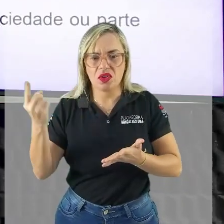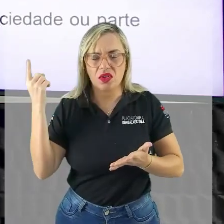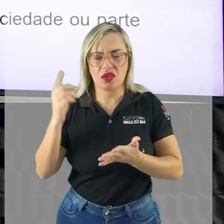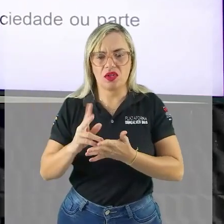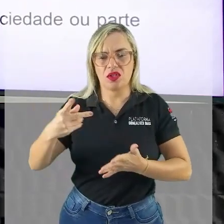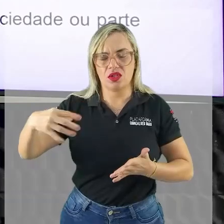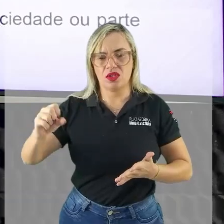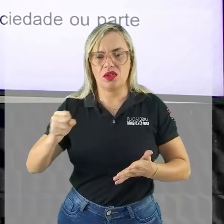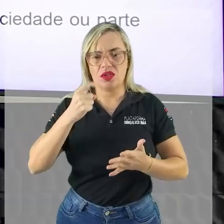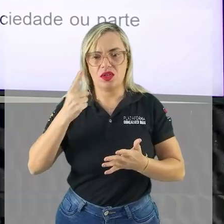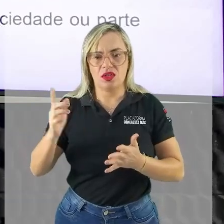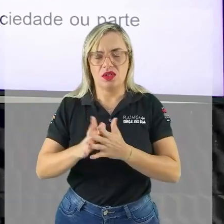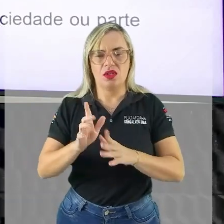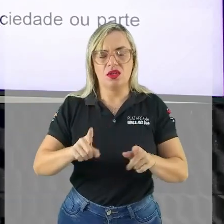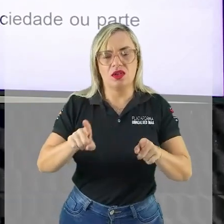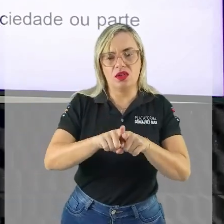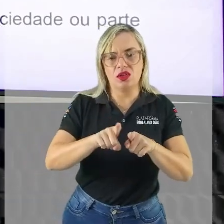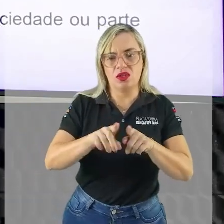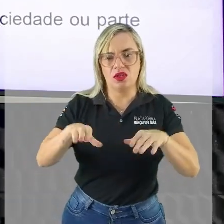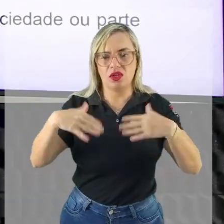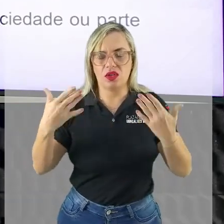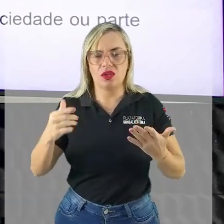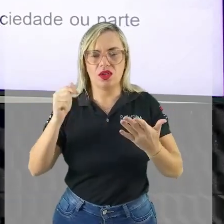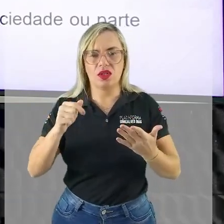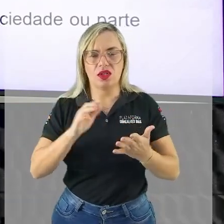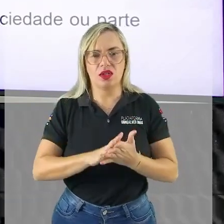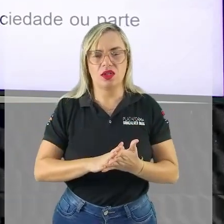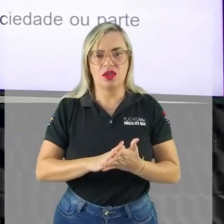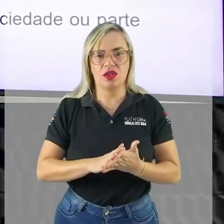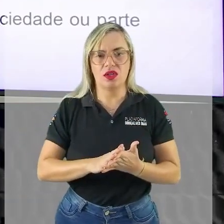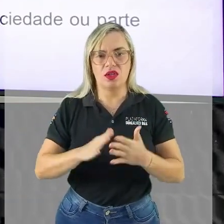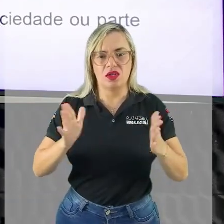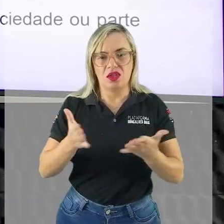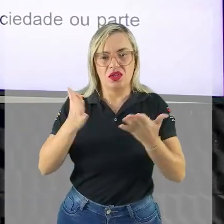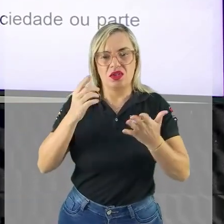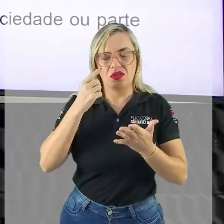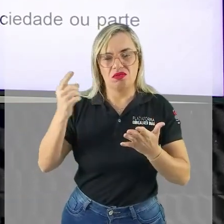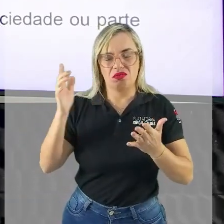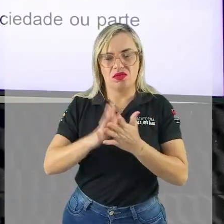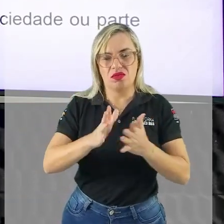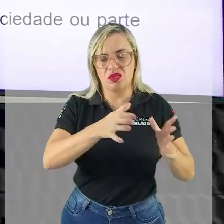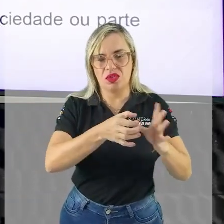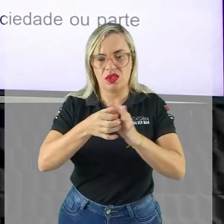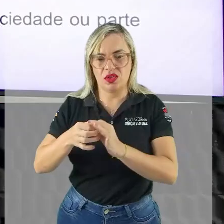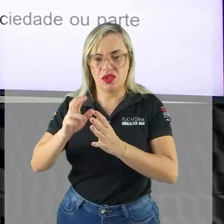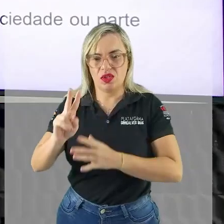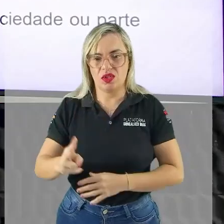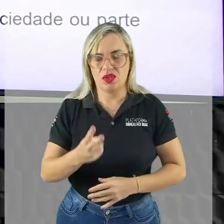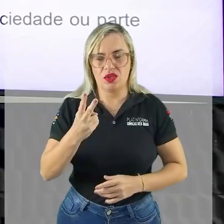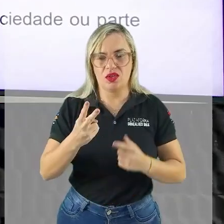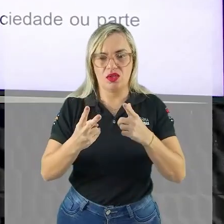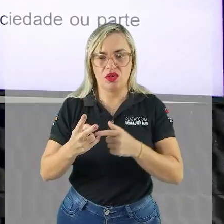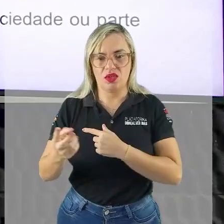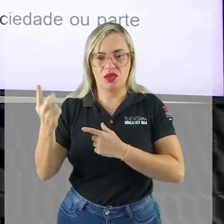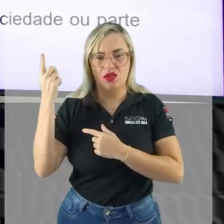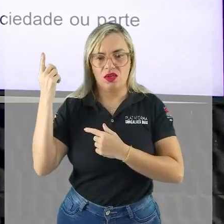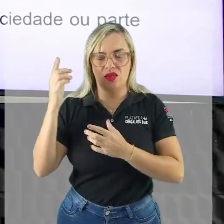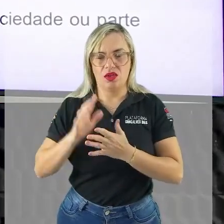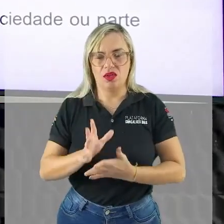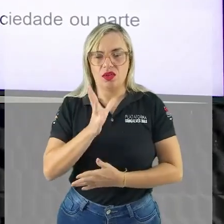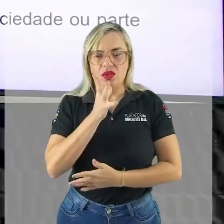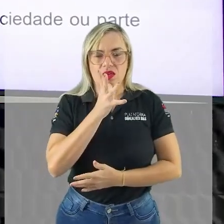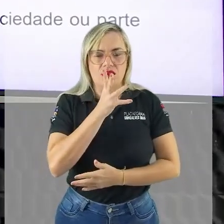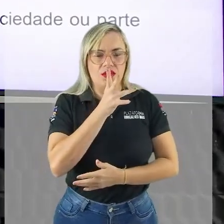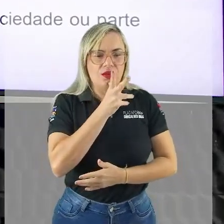de penas, tá bom? O que corrobora para esse cenário? Dois fatores. Primeiro, a lentidão excessiva